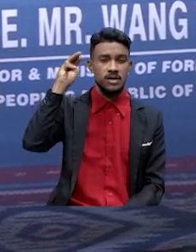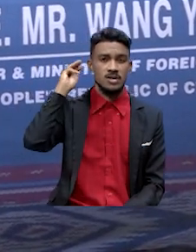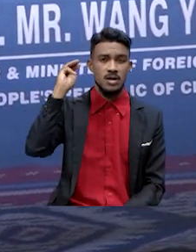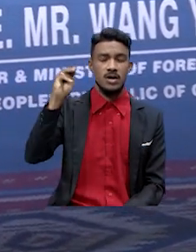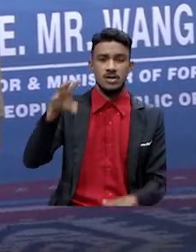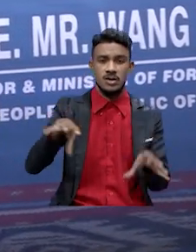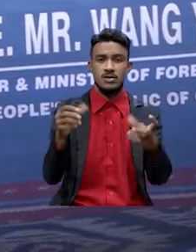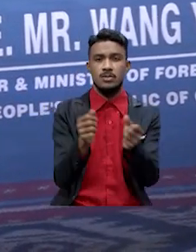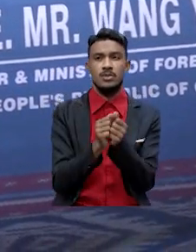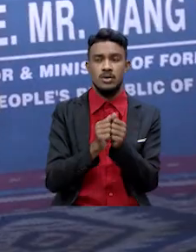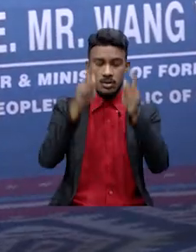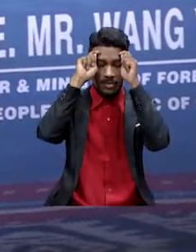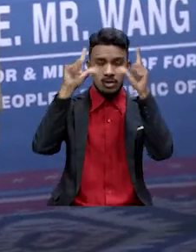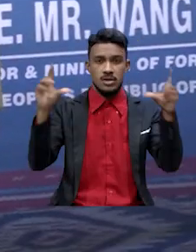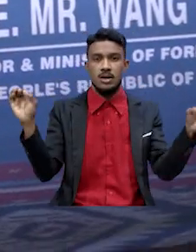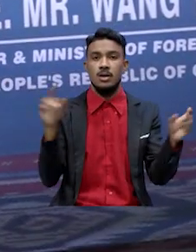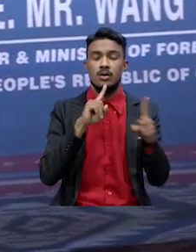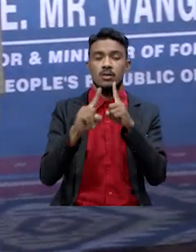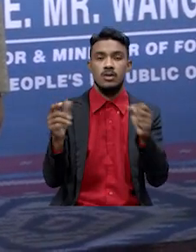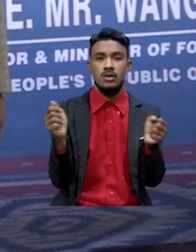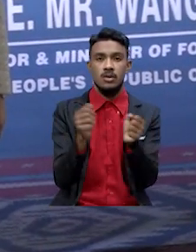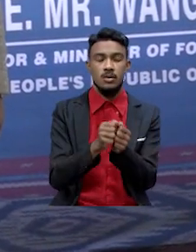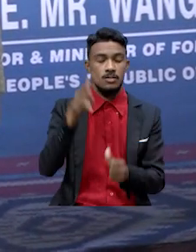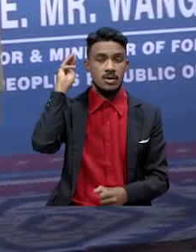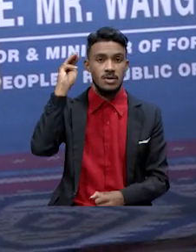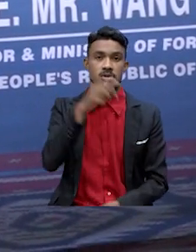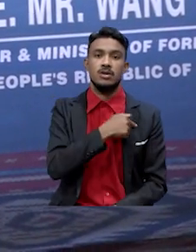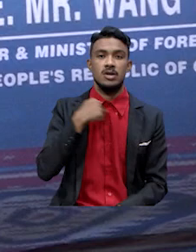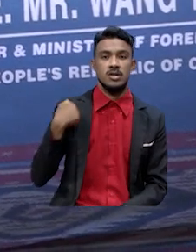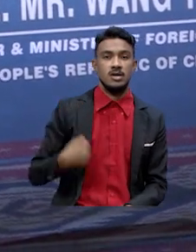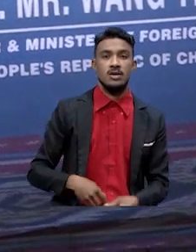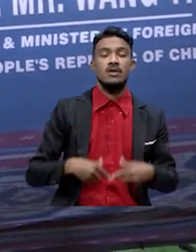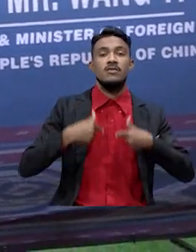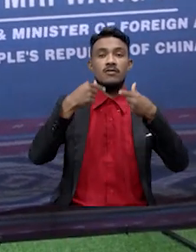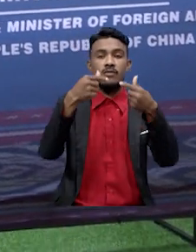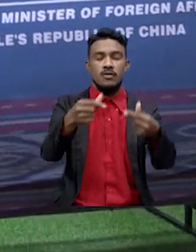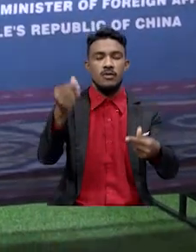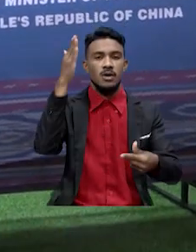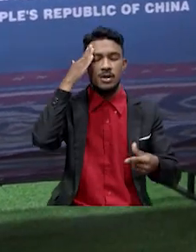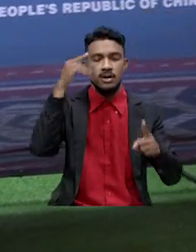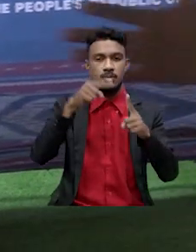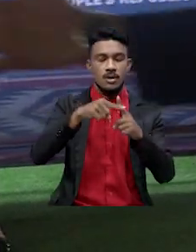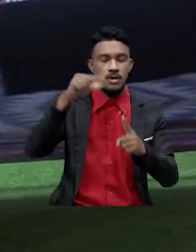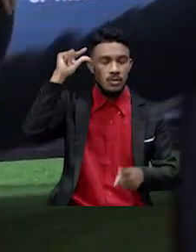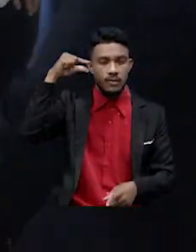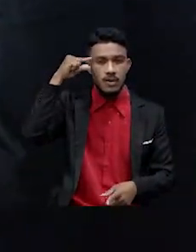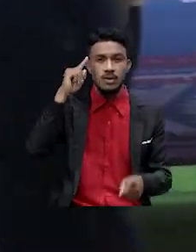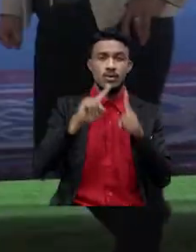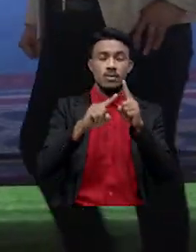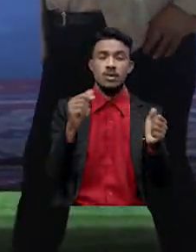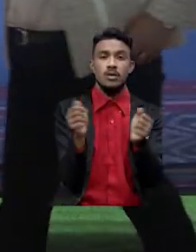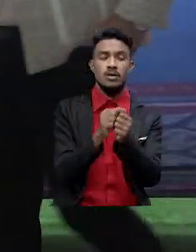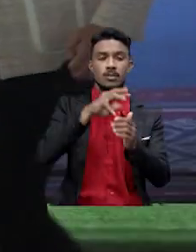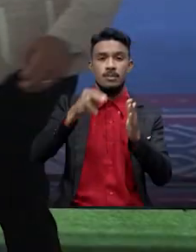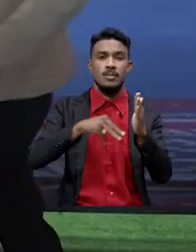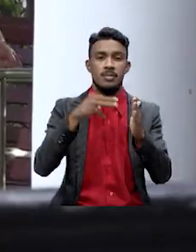Timor-Leste, também lá coordena o protocolo Ministério do Negócio Estrangeiro China, atufo hatene ba governante ho di Korea ho media.